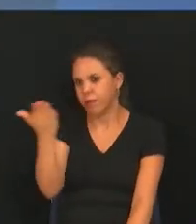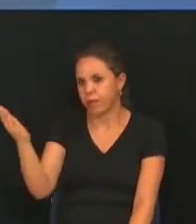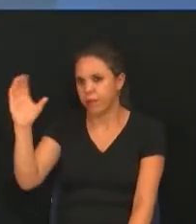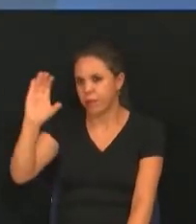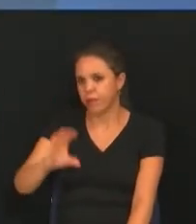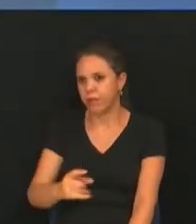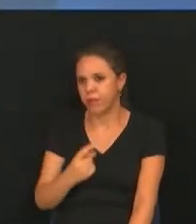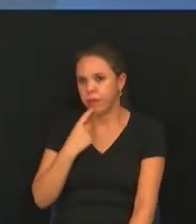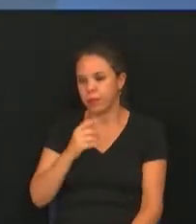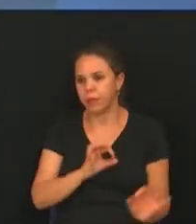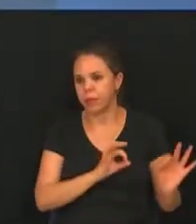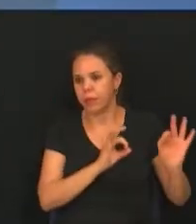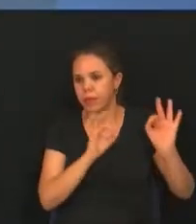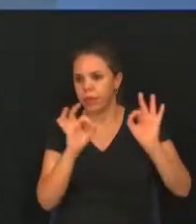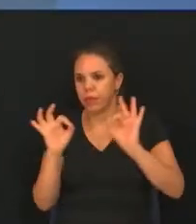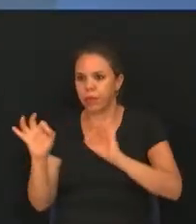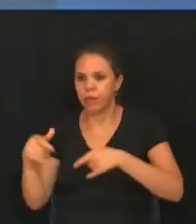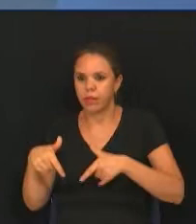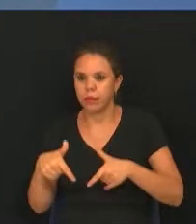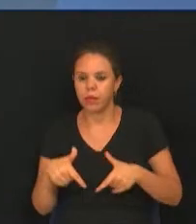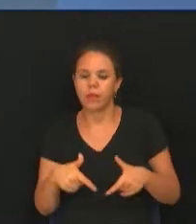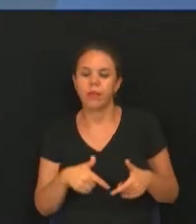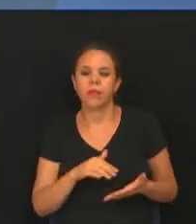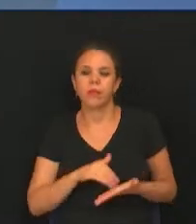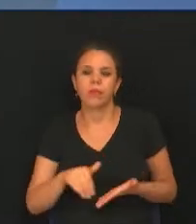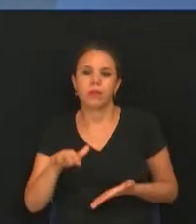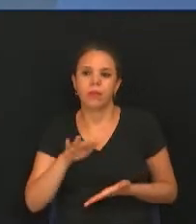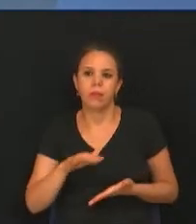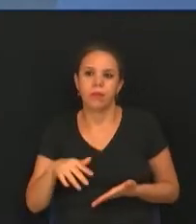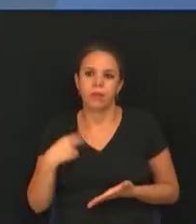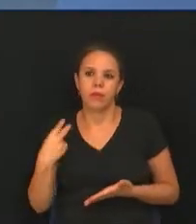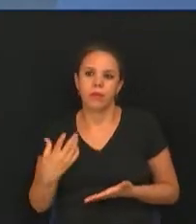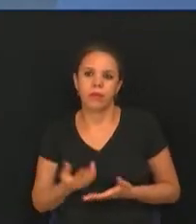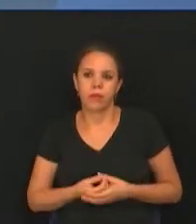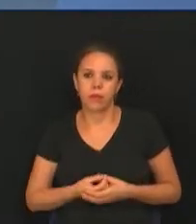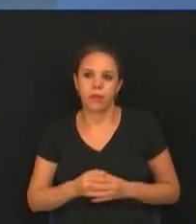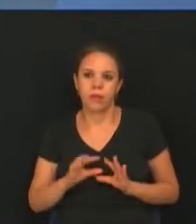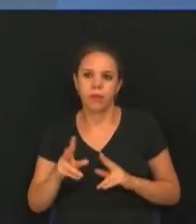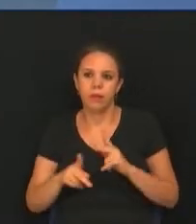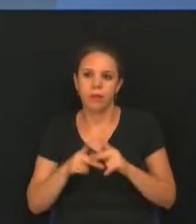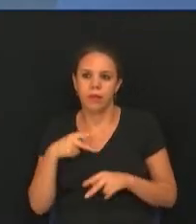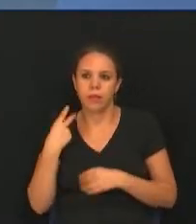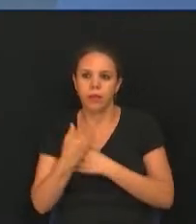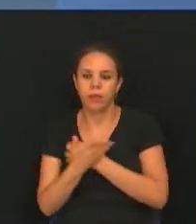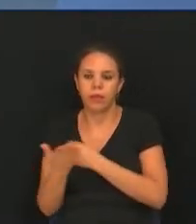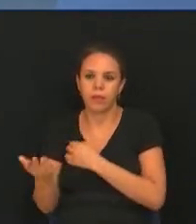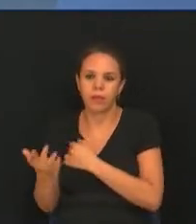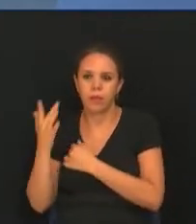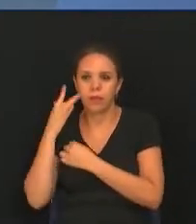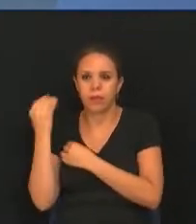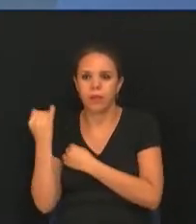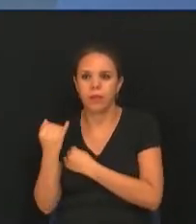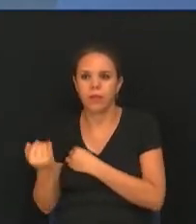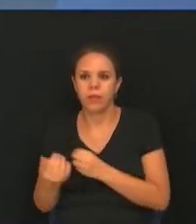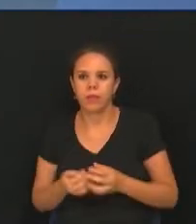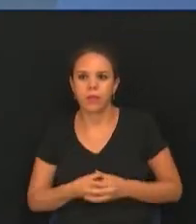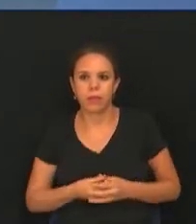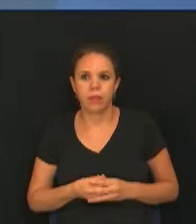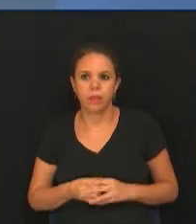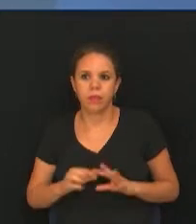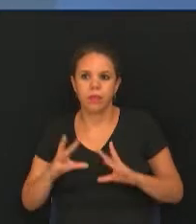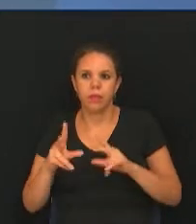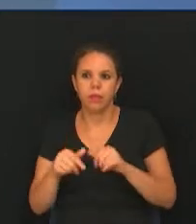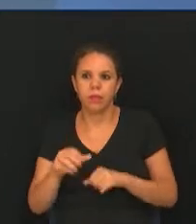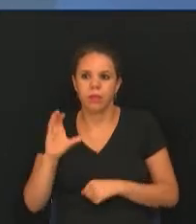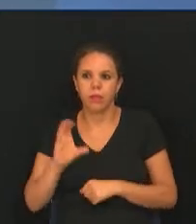que acompanham o nosso trabalho aí, e também de todos os demais vereadores. Eu acho que é importante todos os